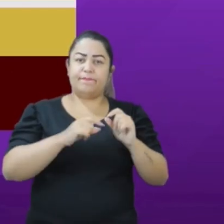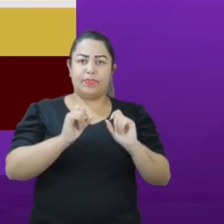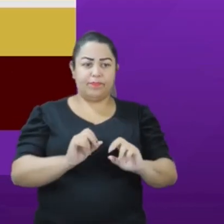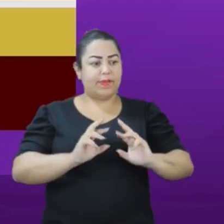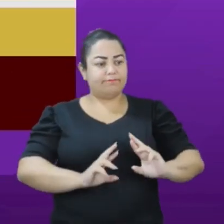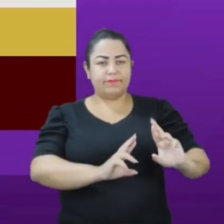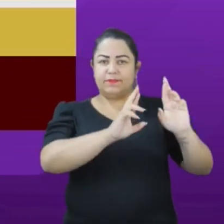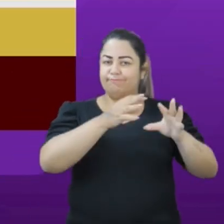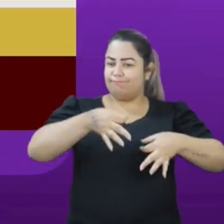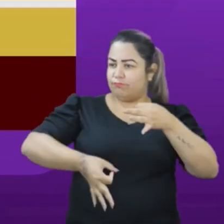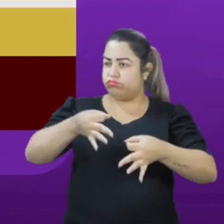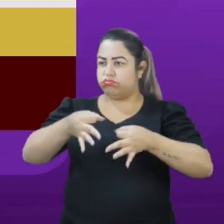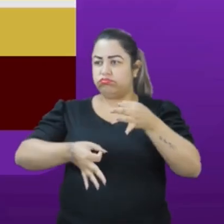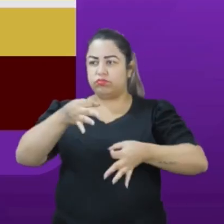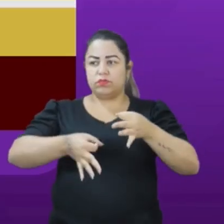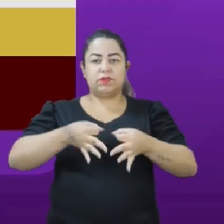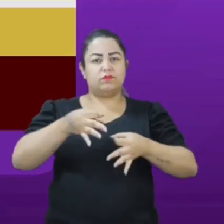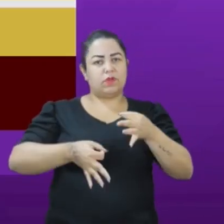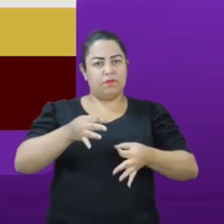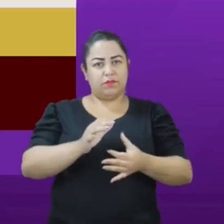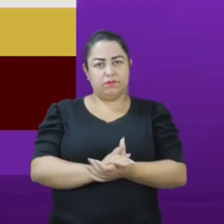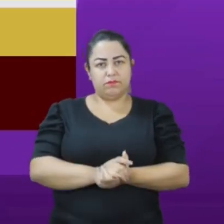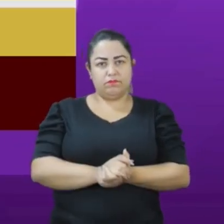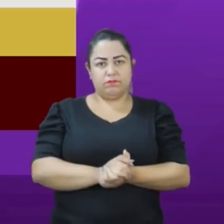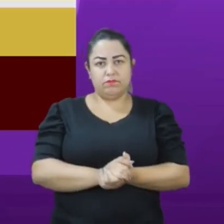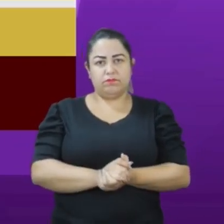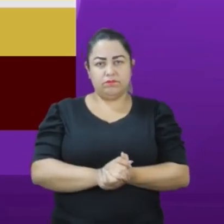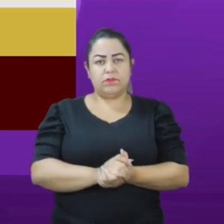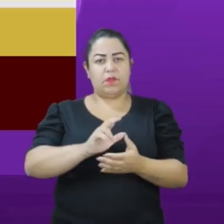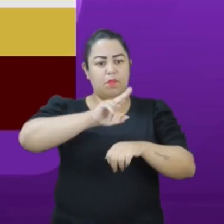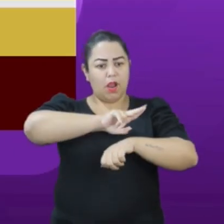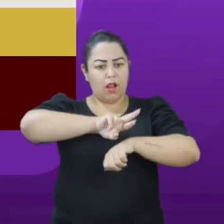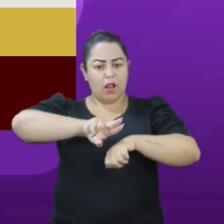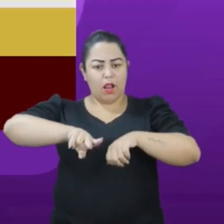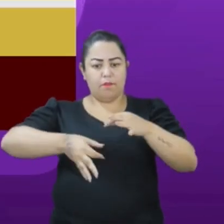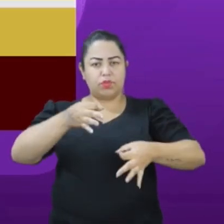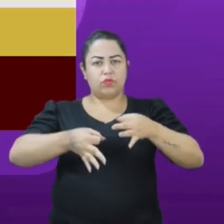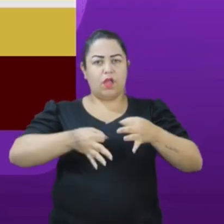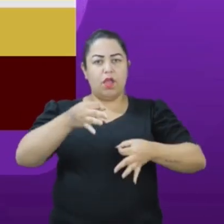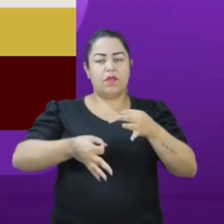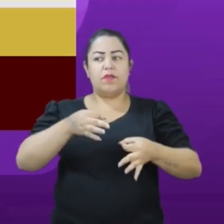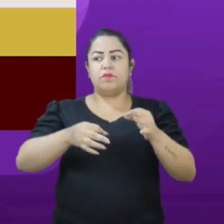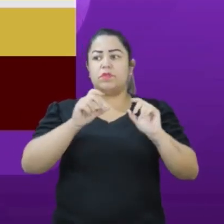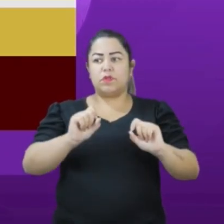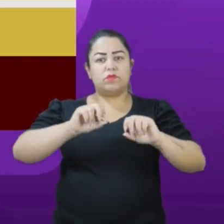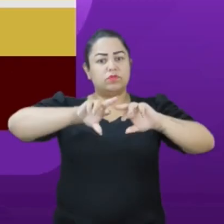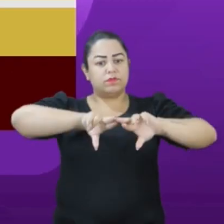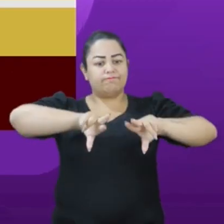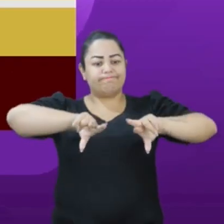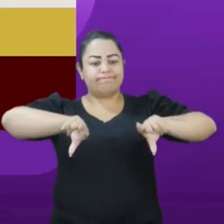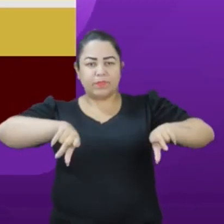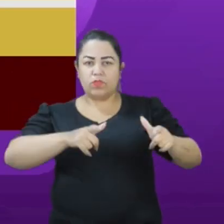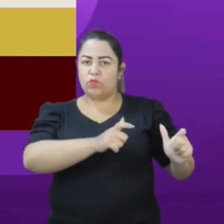perspectiva de julgamento, com perspectiva de gênero, né, para o julgamento, ele vai abordar diversos âmbitos,